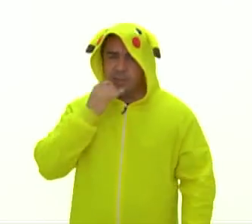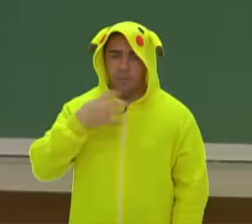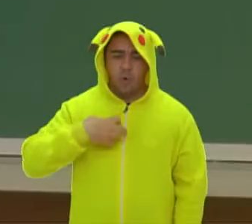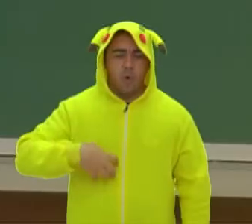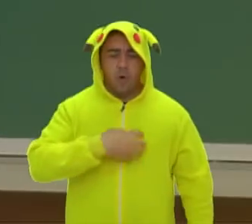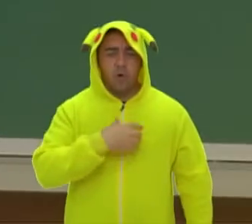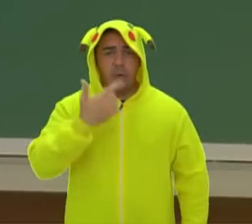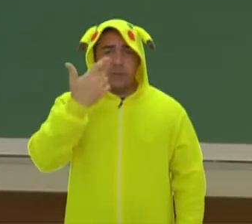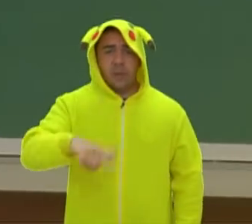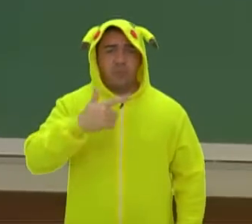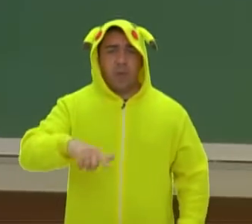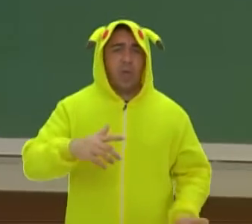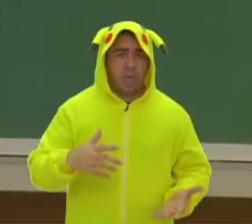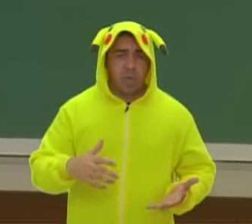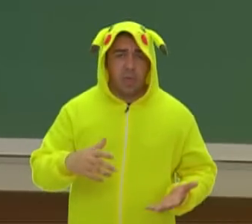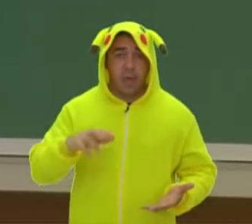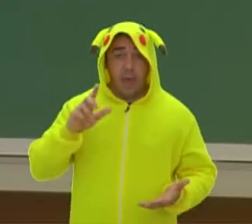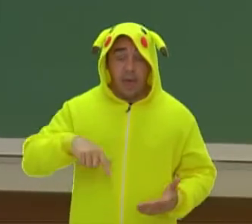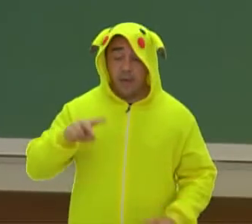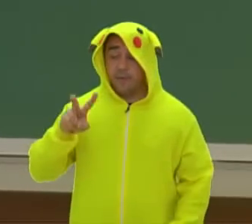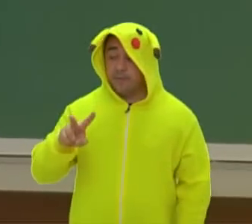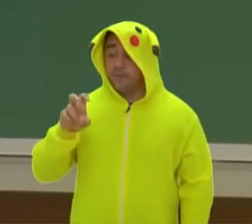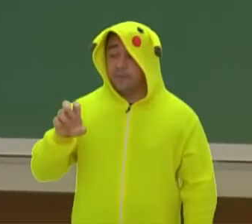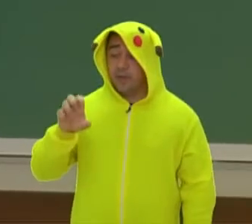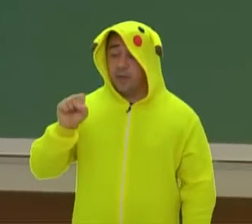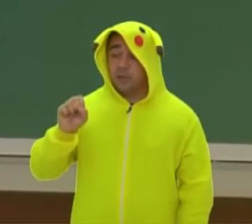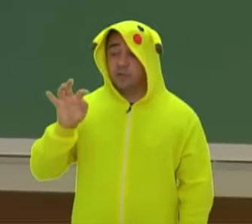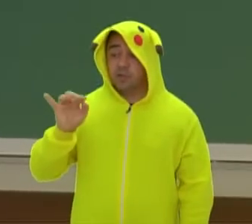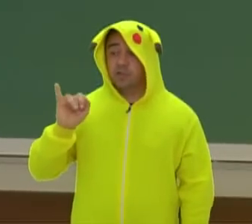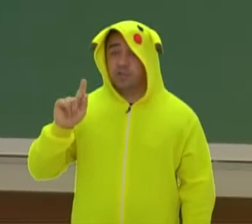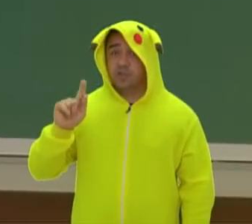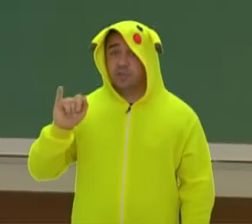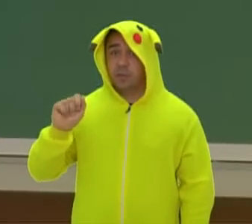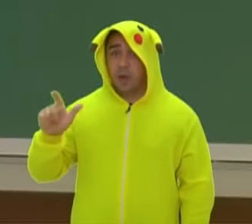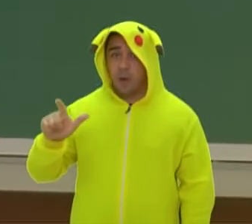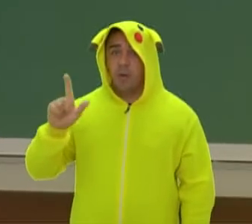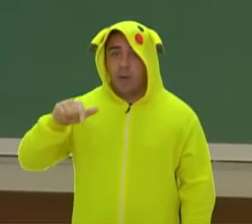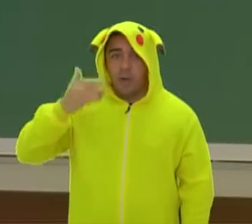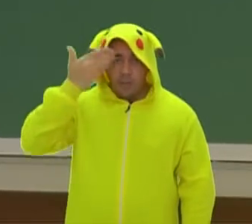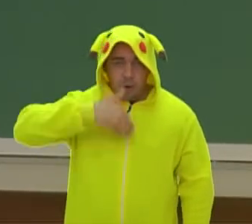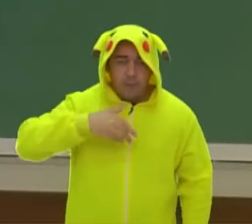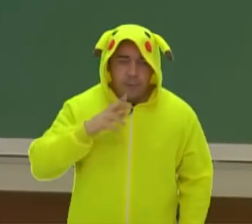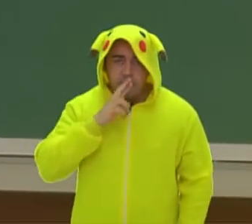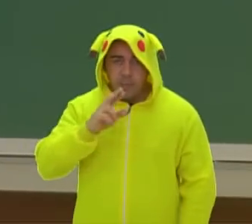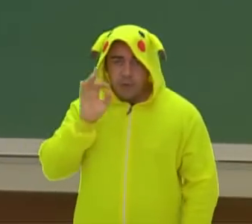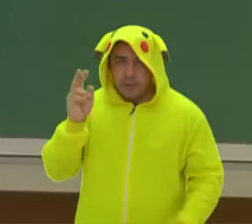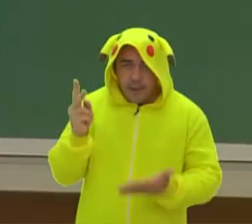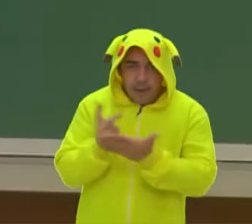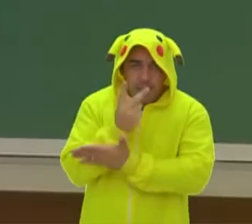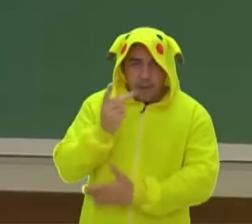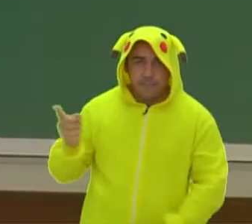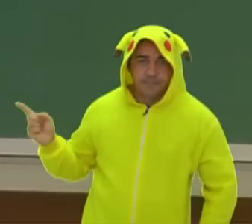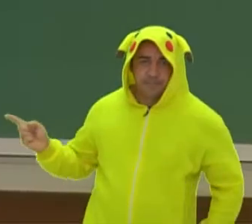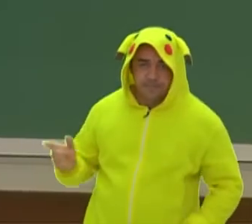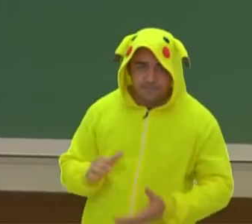consegue mais ver ele lá, não é. É órgão vestigial que pode ser uma evidência, ok? Então, a gente achou aqui a resposta